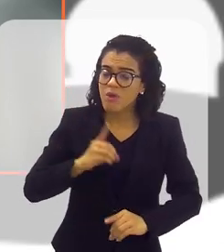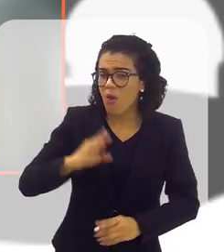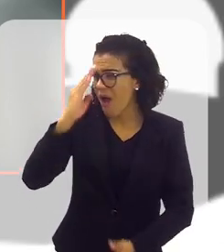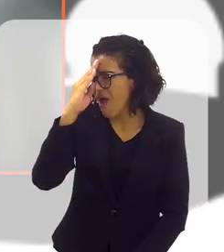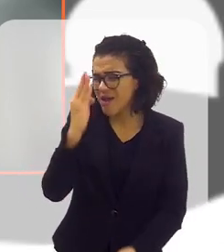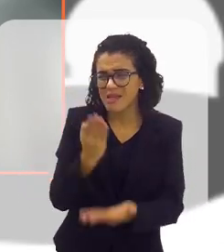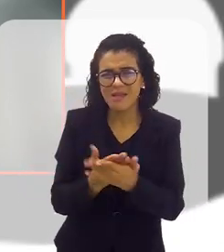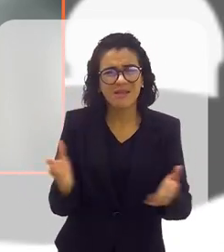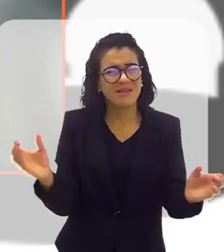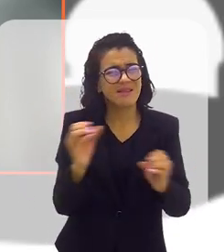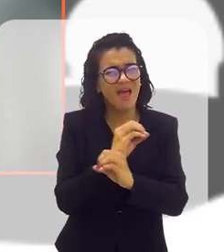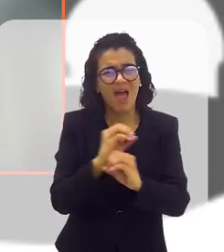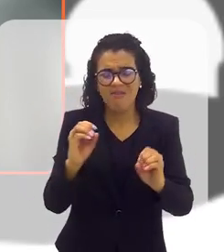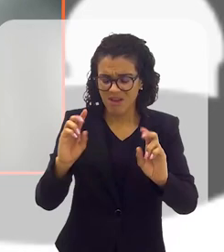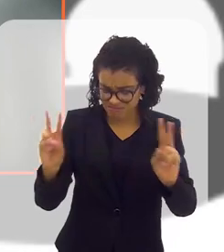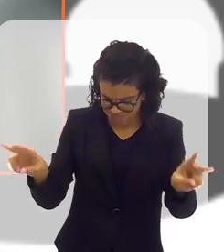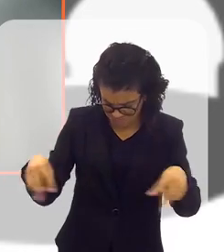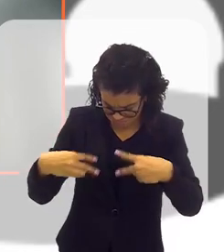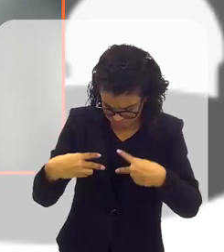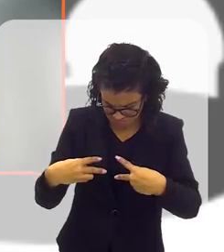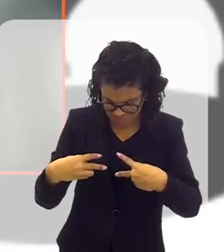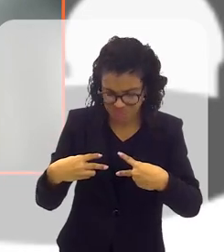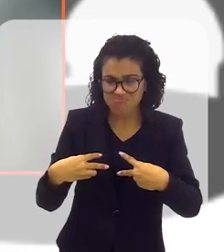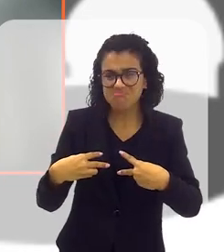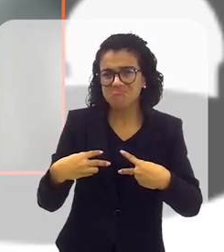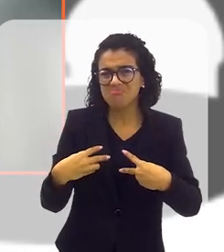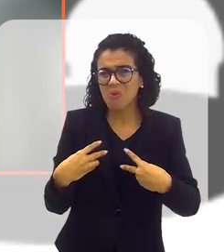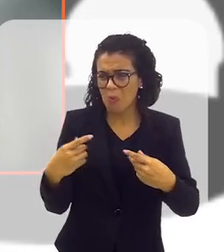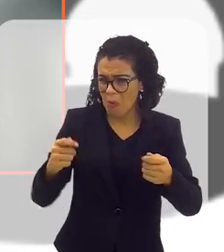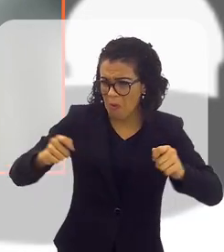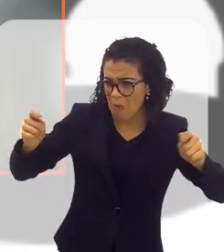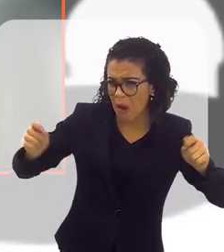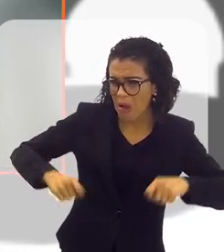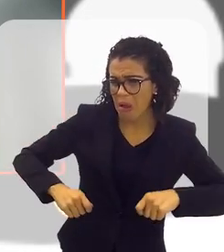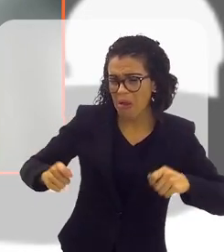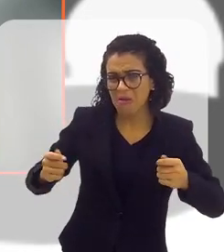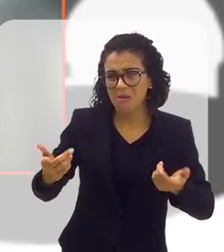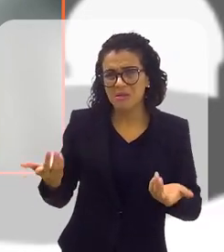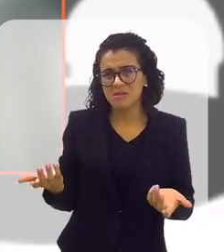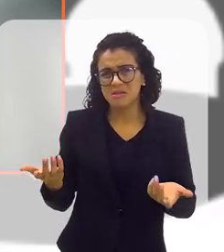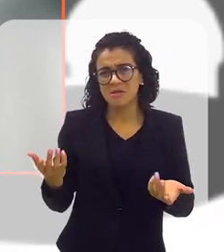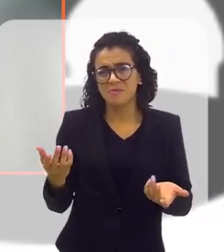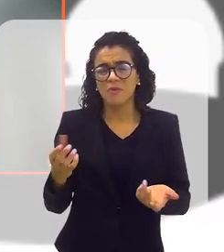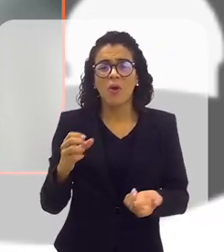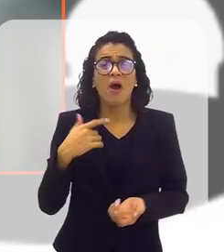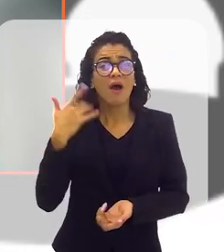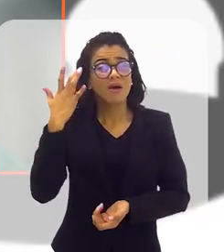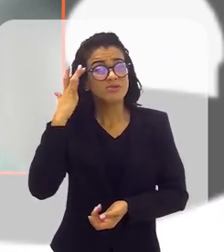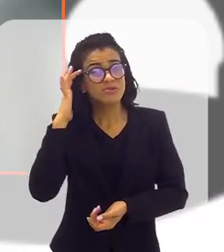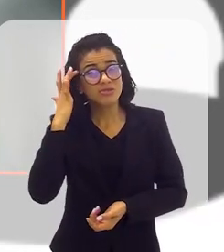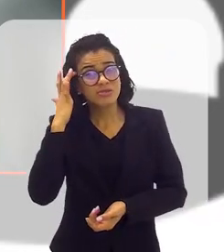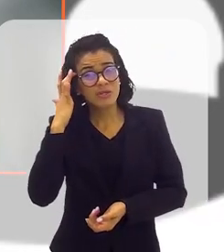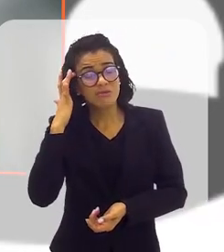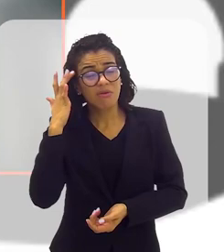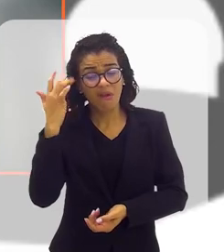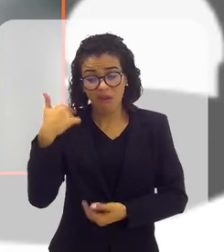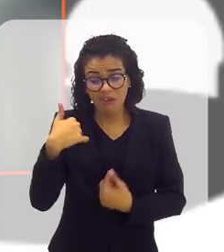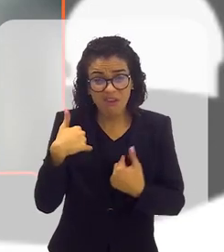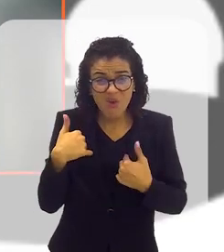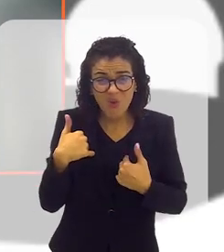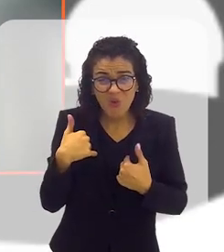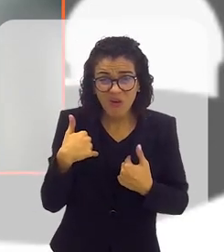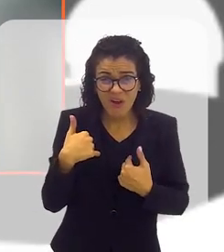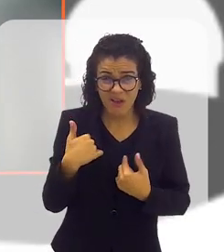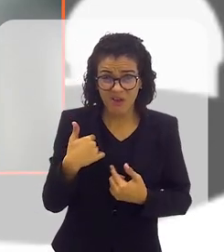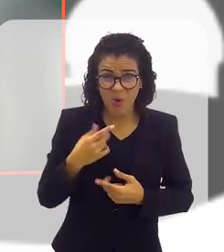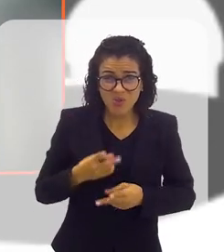depressão, sem acreditar no meu, no meu potencial, né? Achando até